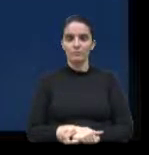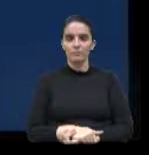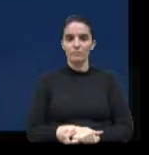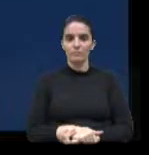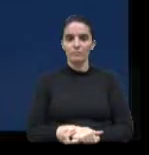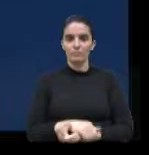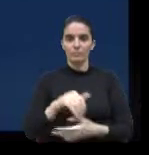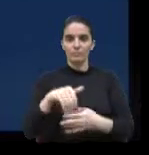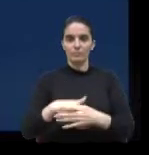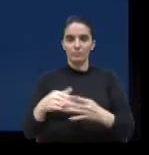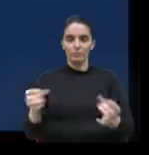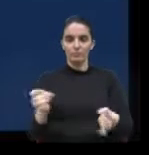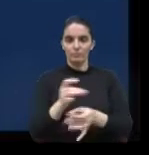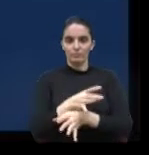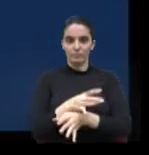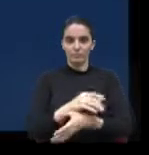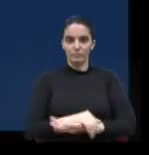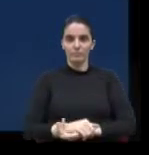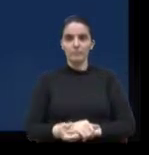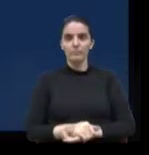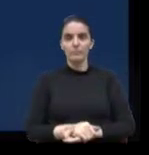Está encerrada a votação.